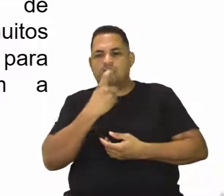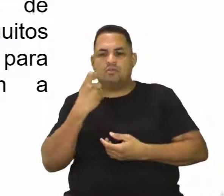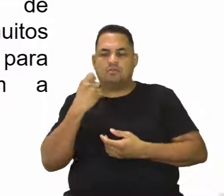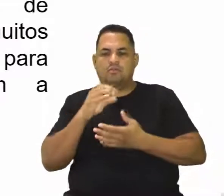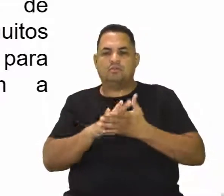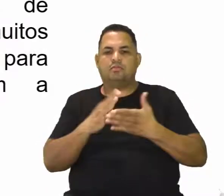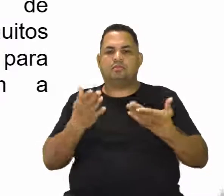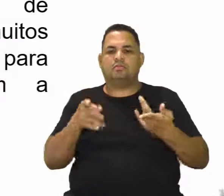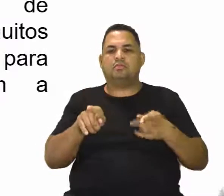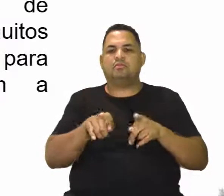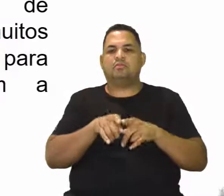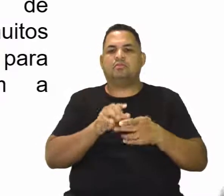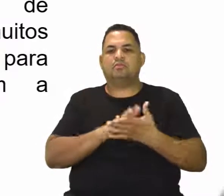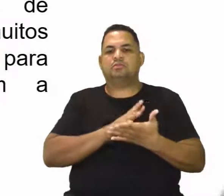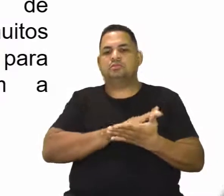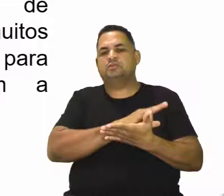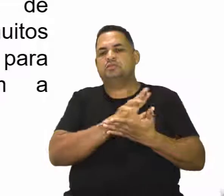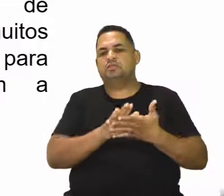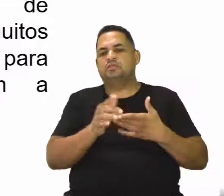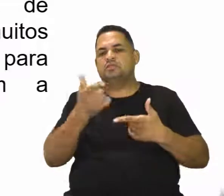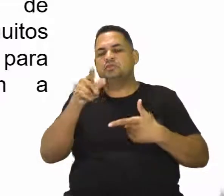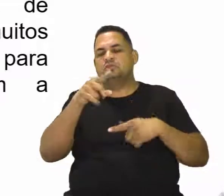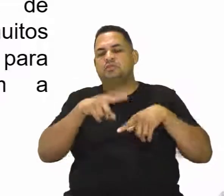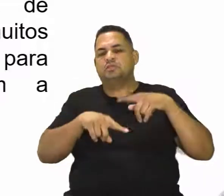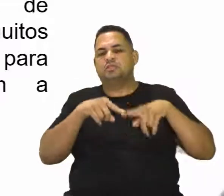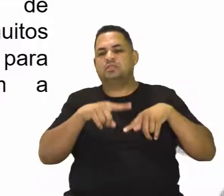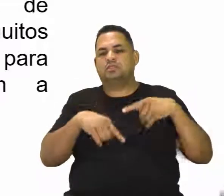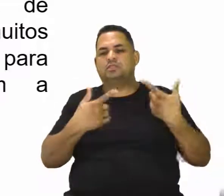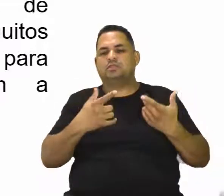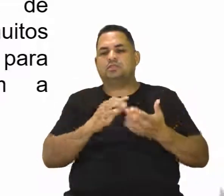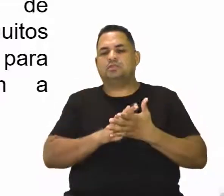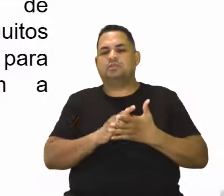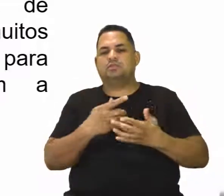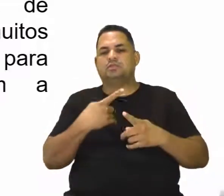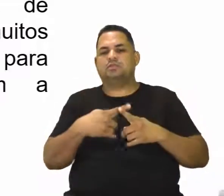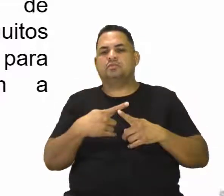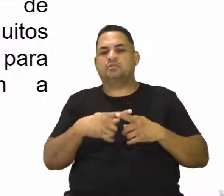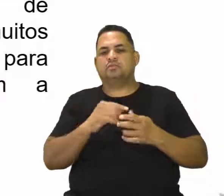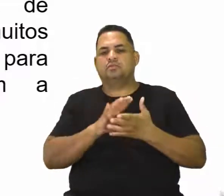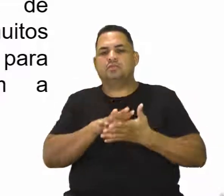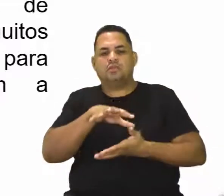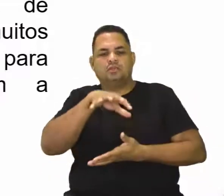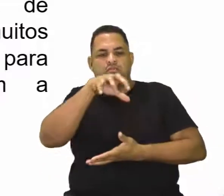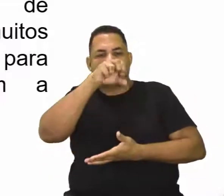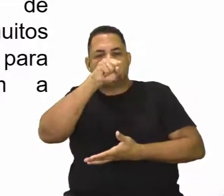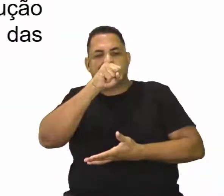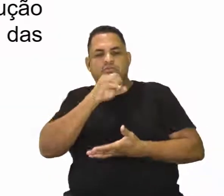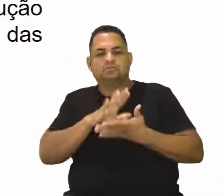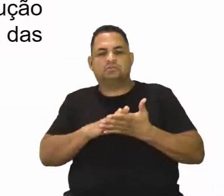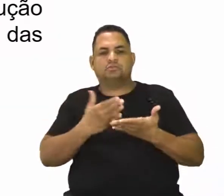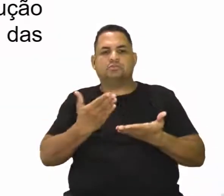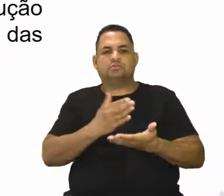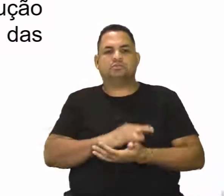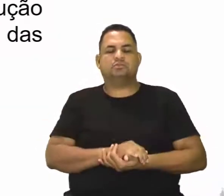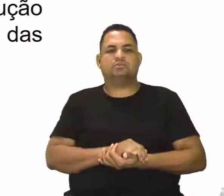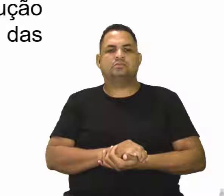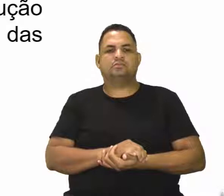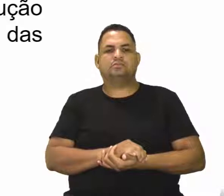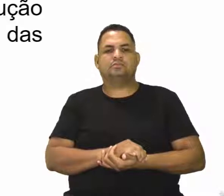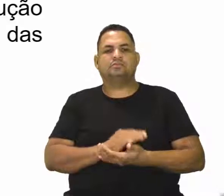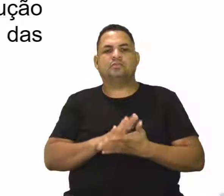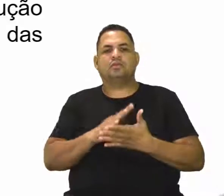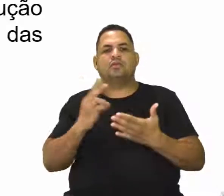perfumes e uma série de coisas. Até porque o aroma, ele é muito gostoso.